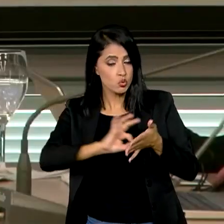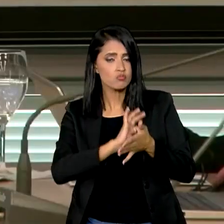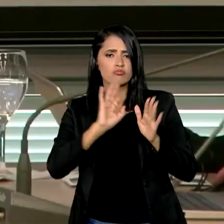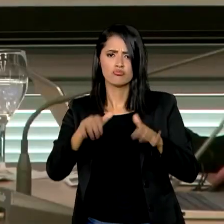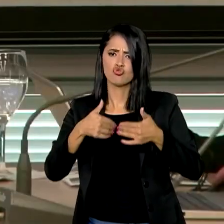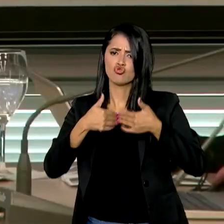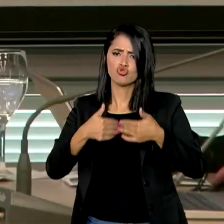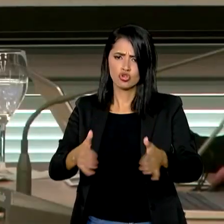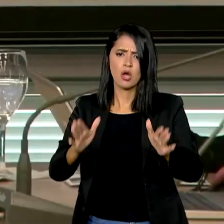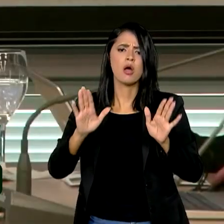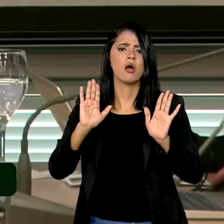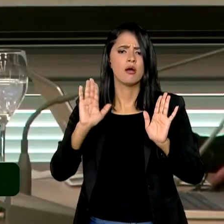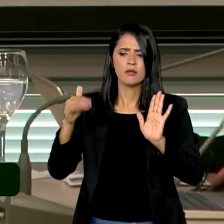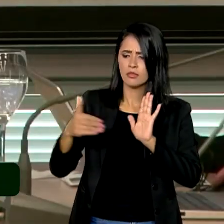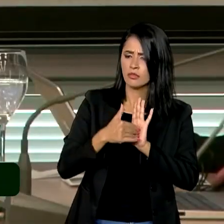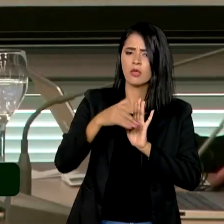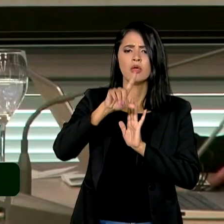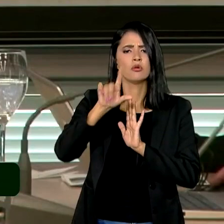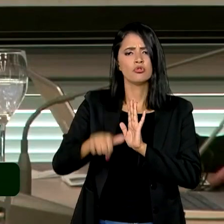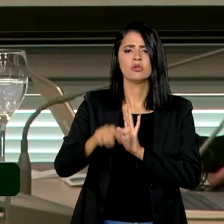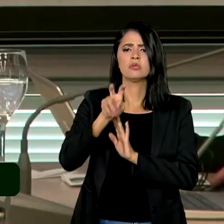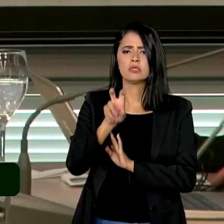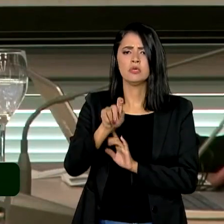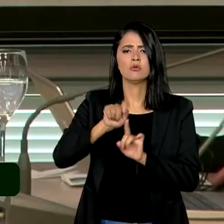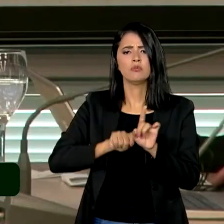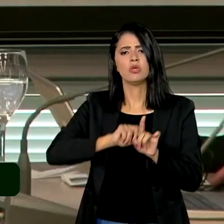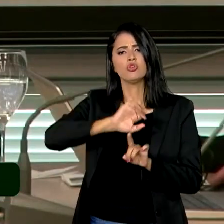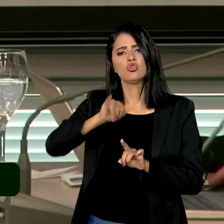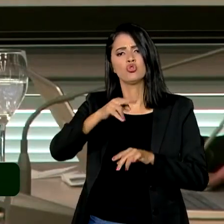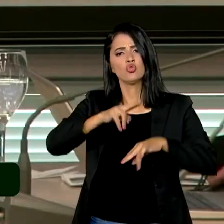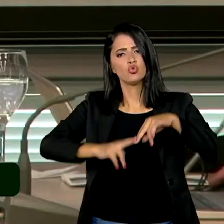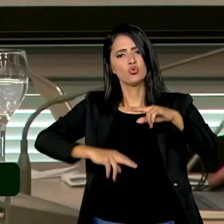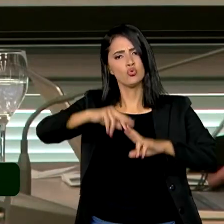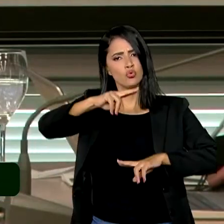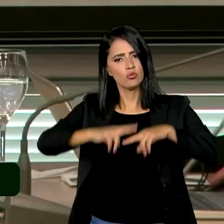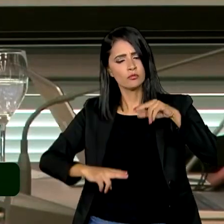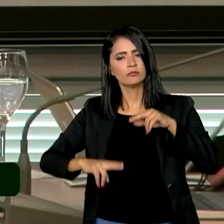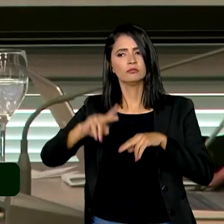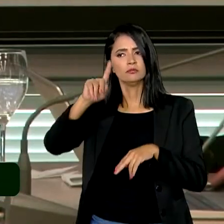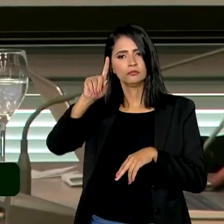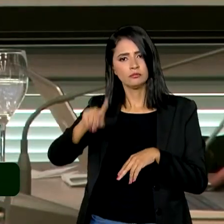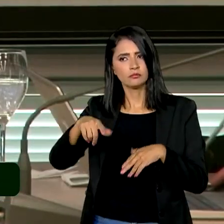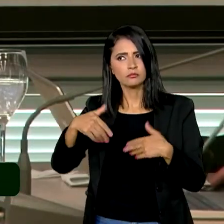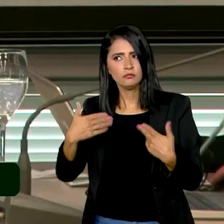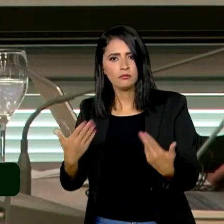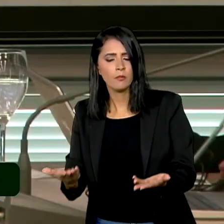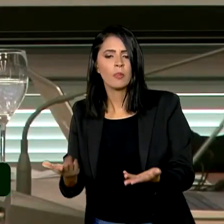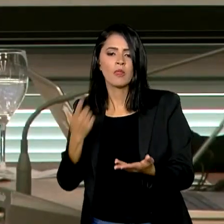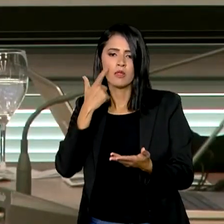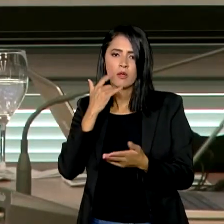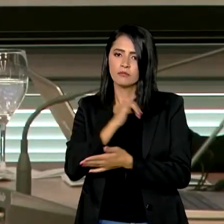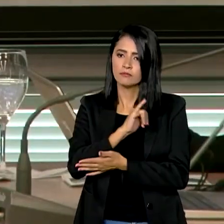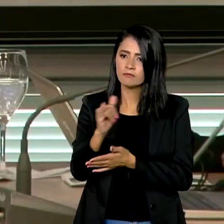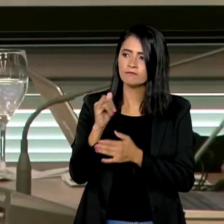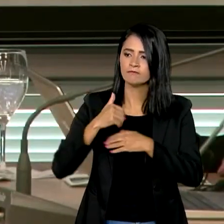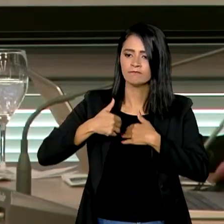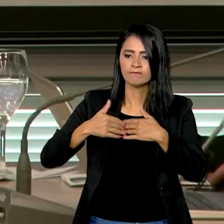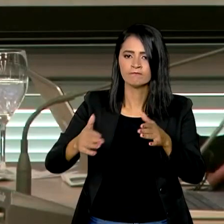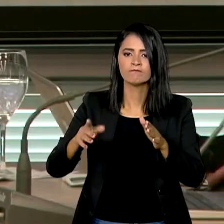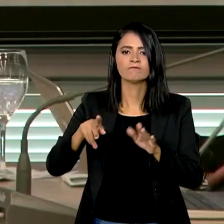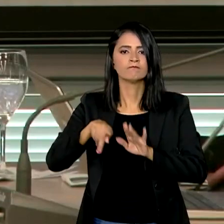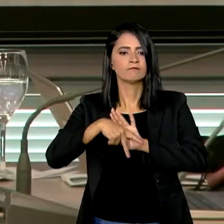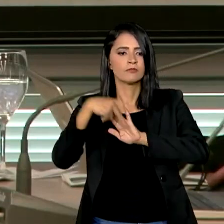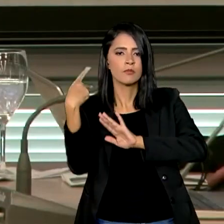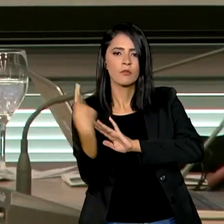estão abertas e vão até o dia 5 de julho. Não são episódios que nós vamos estar lançando e ações